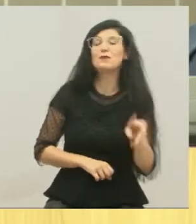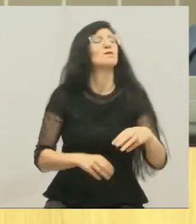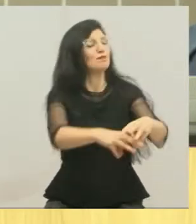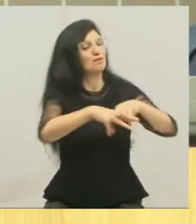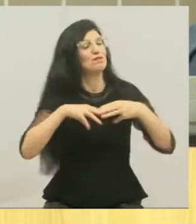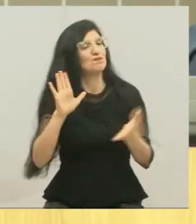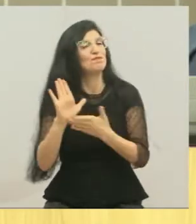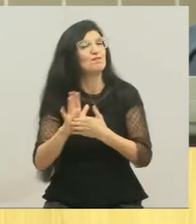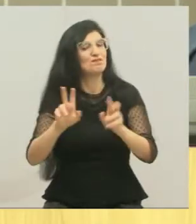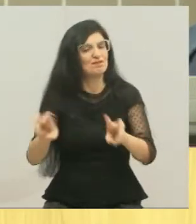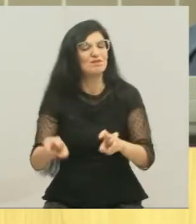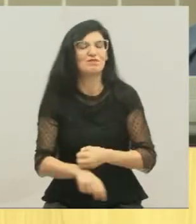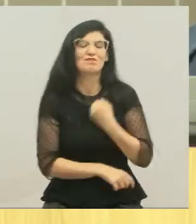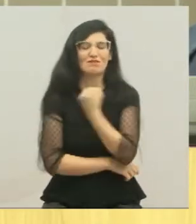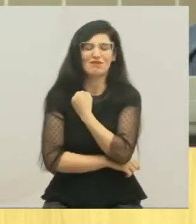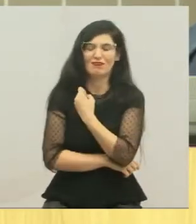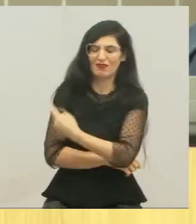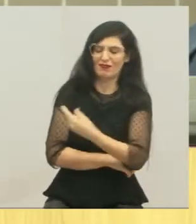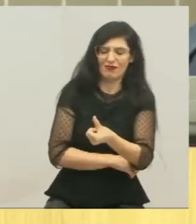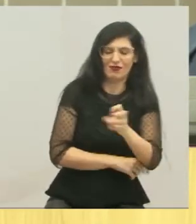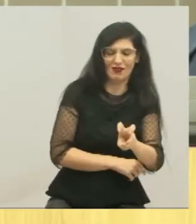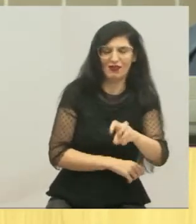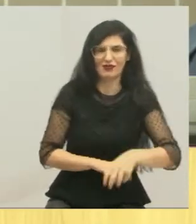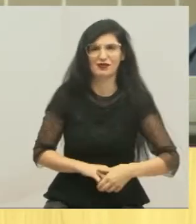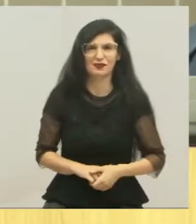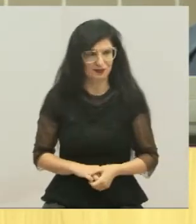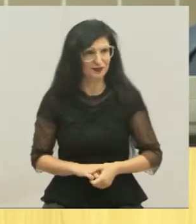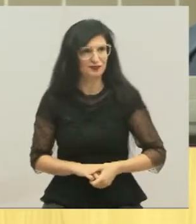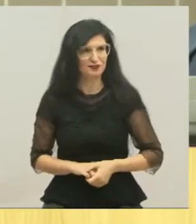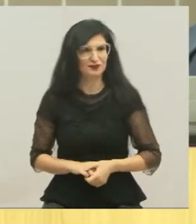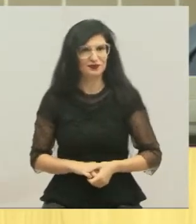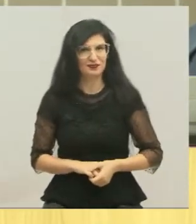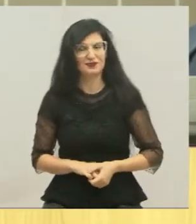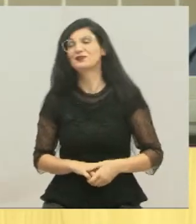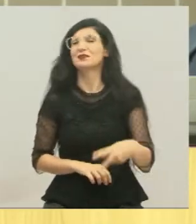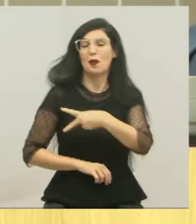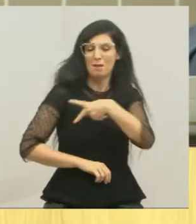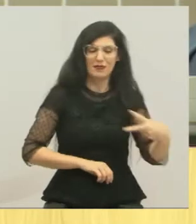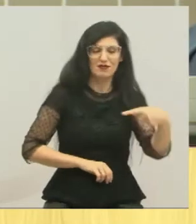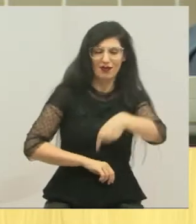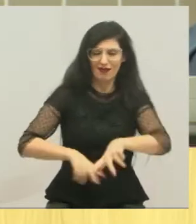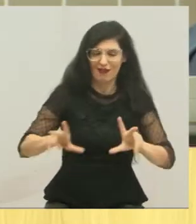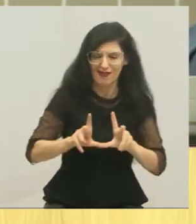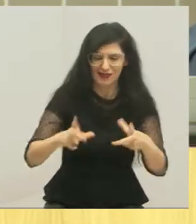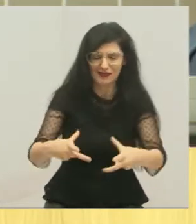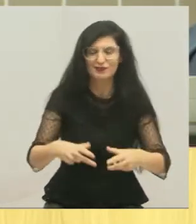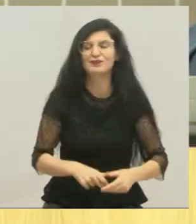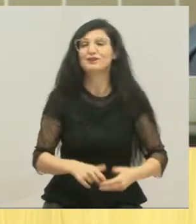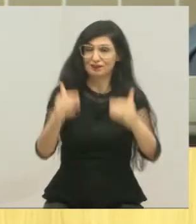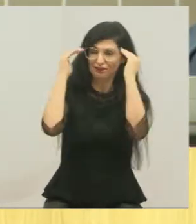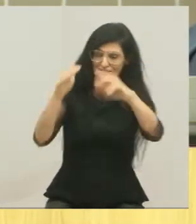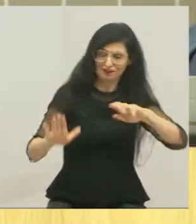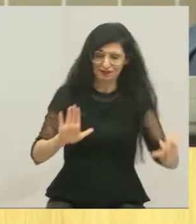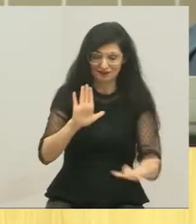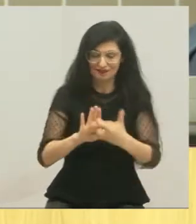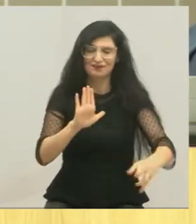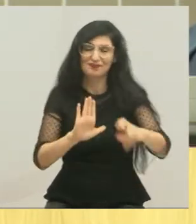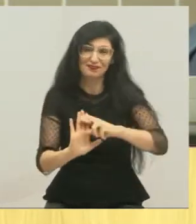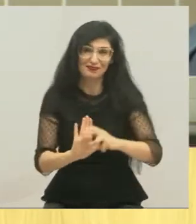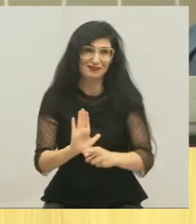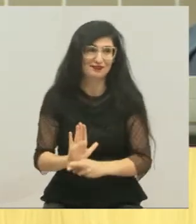número 165. Requeremos ao excelentíssimo senhor presidente dessa casa, cumpridas as